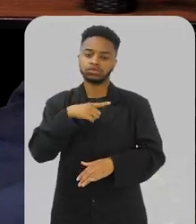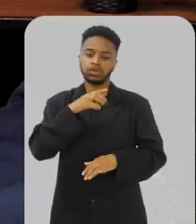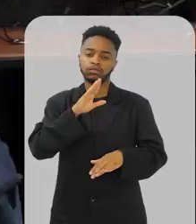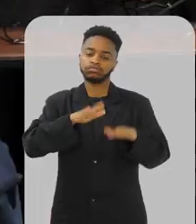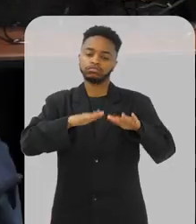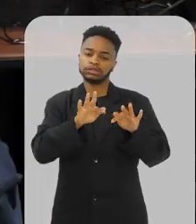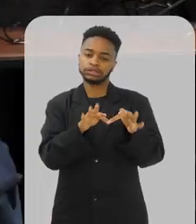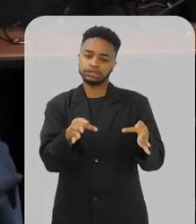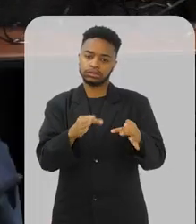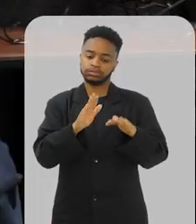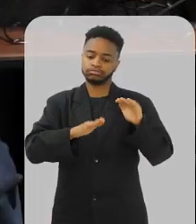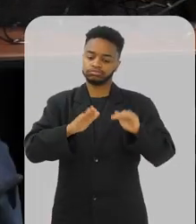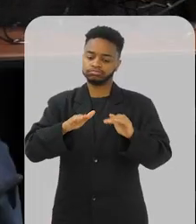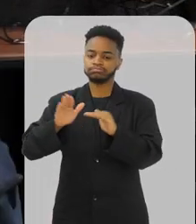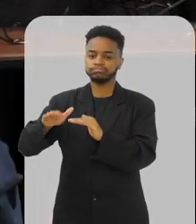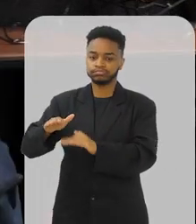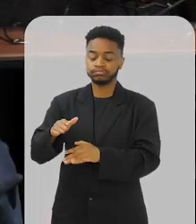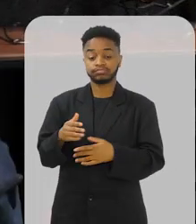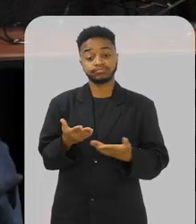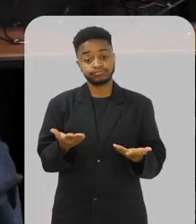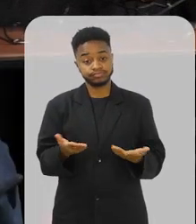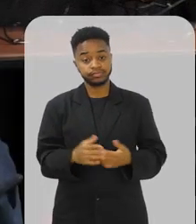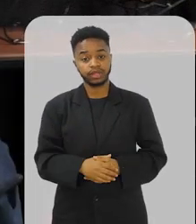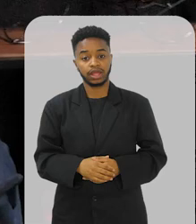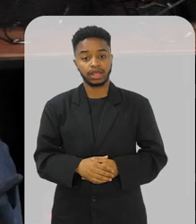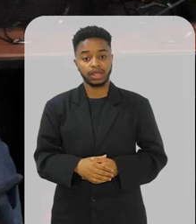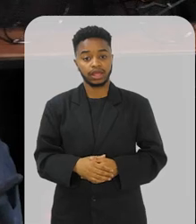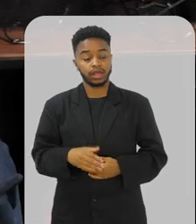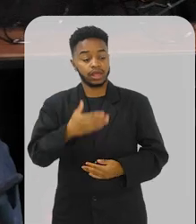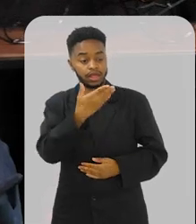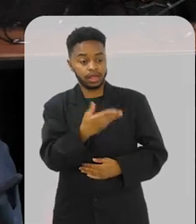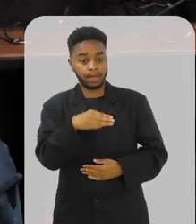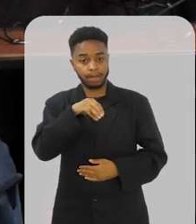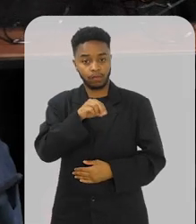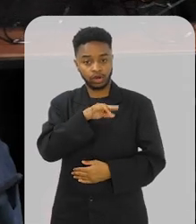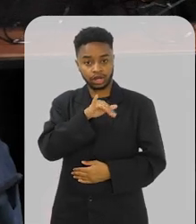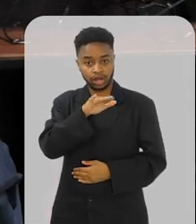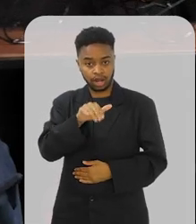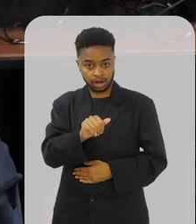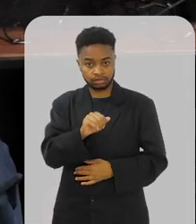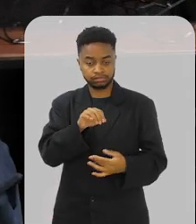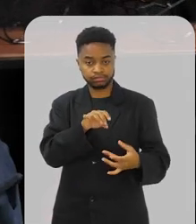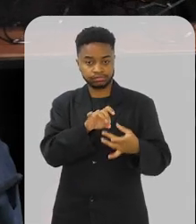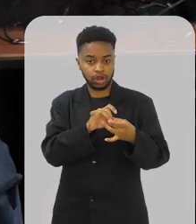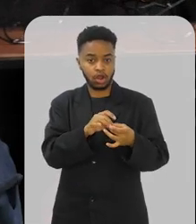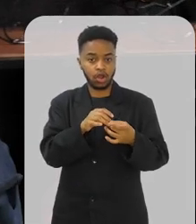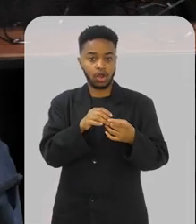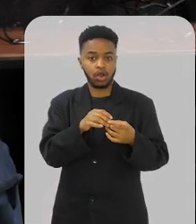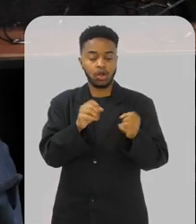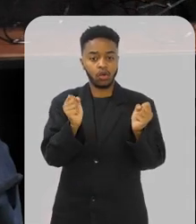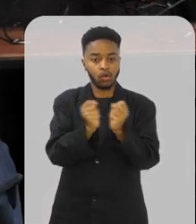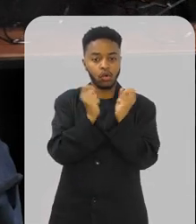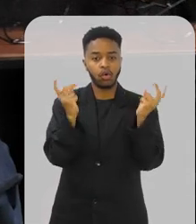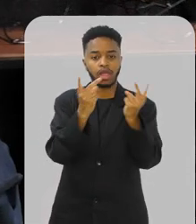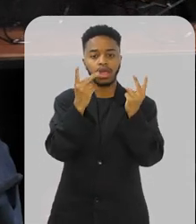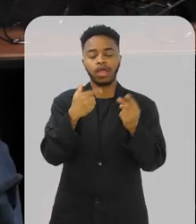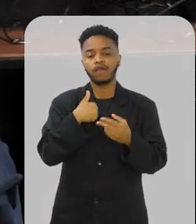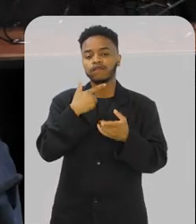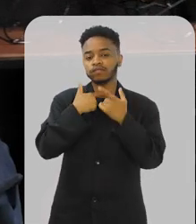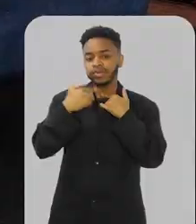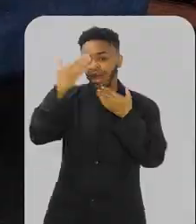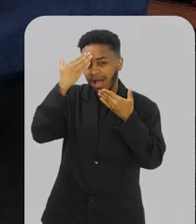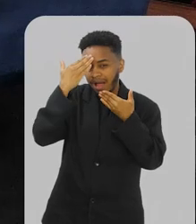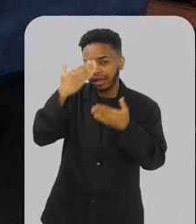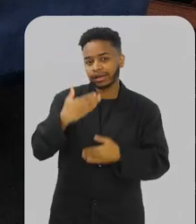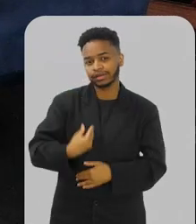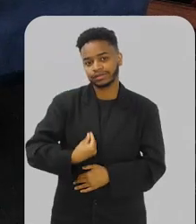isso. Bem, doutora Mônica, mãe Mônica de Oiá, quero agradecer